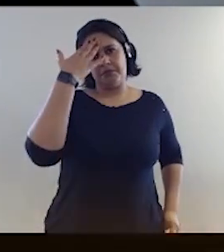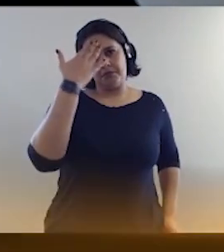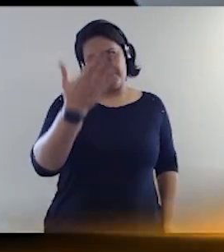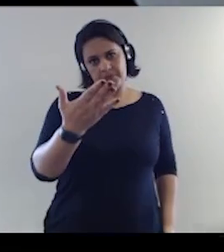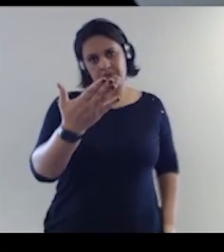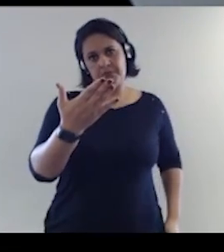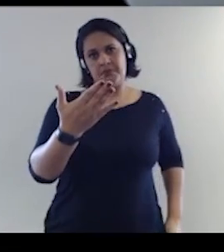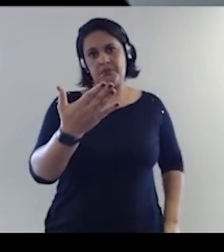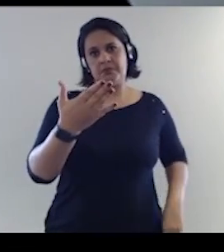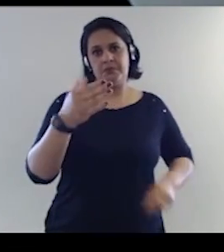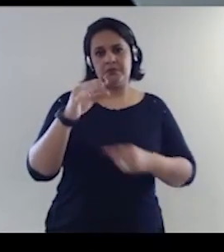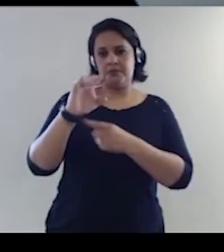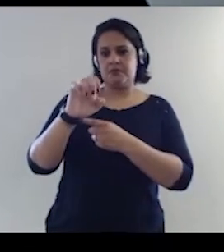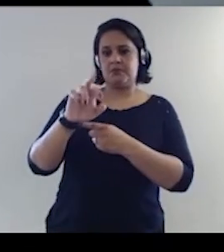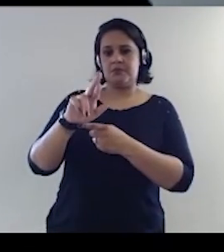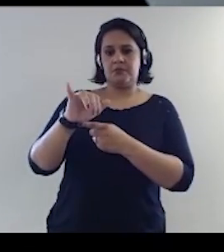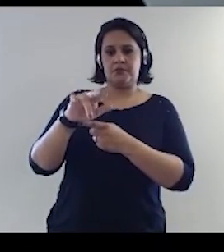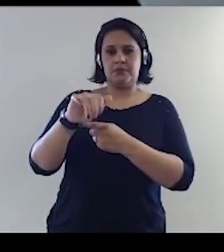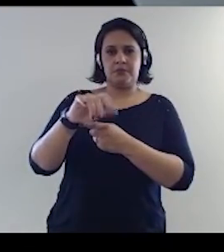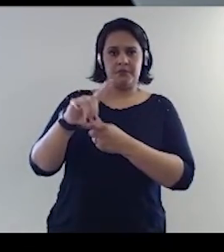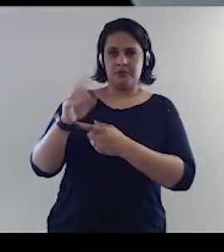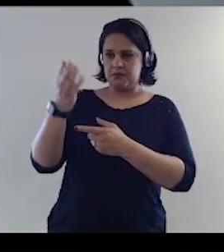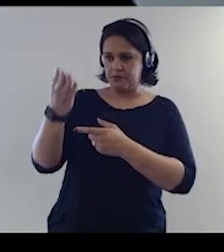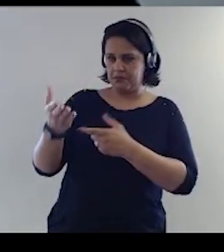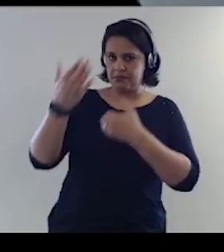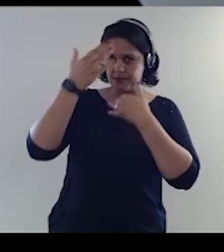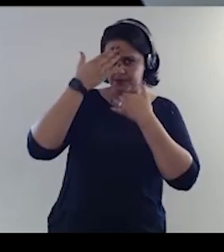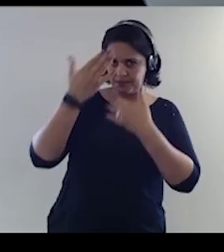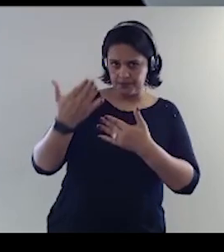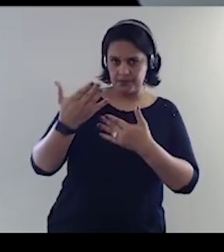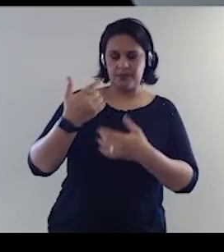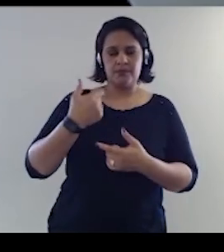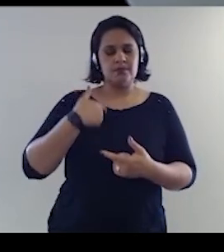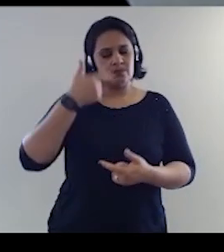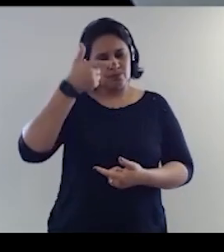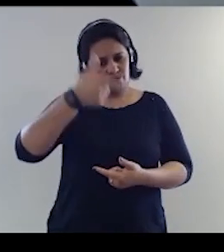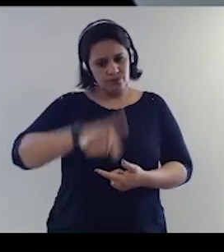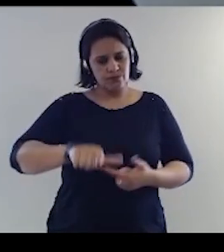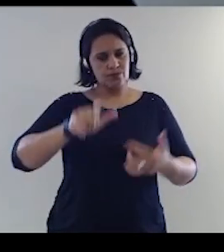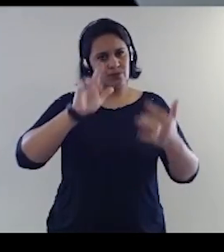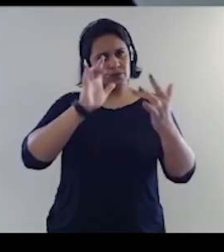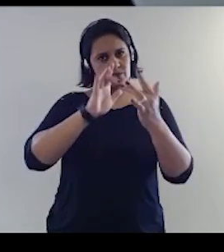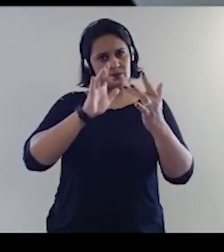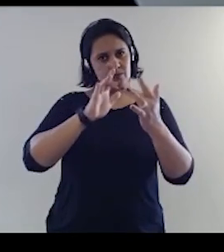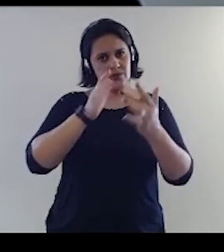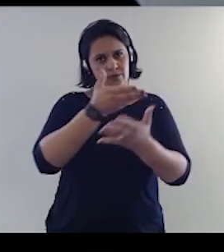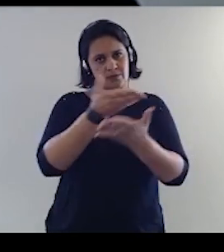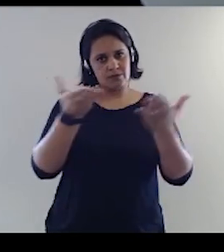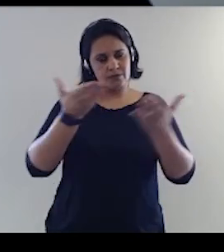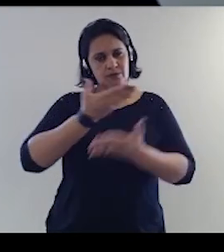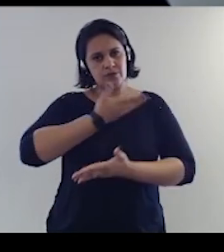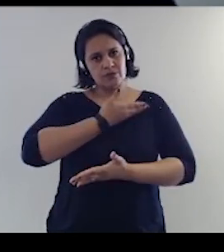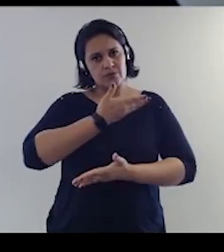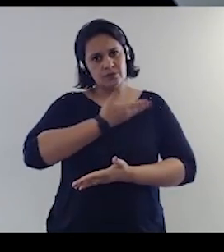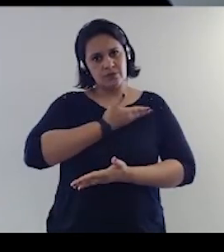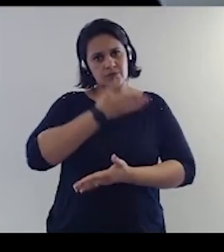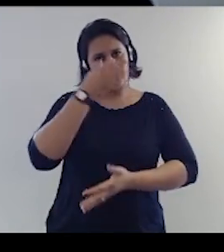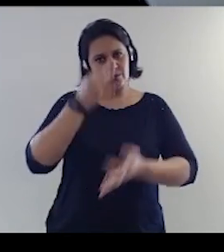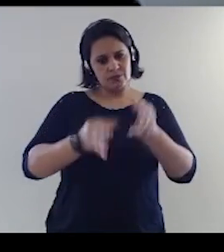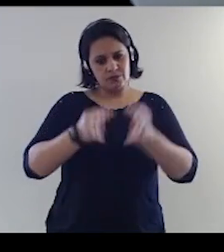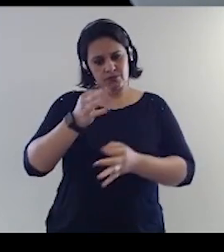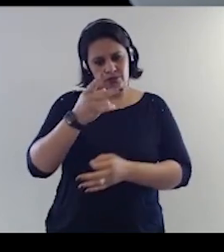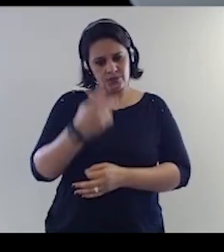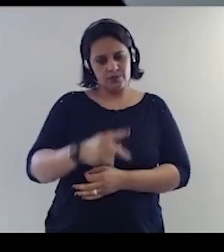É para mim um grato privilégio estar uma vez mais em contacto com os meus colegas juristas